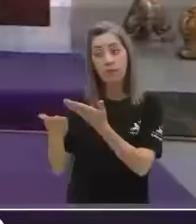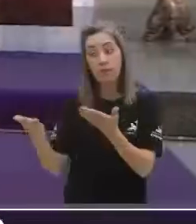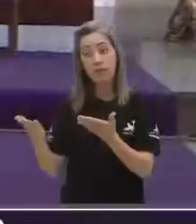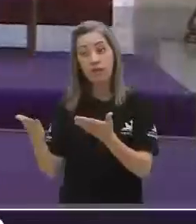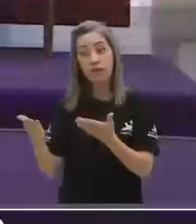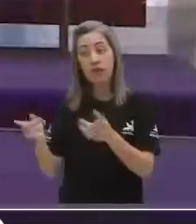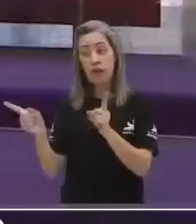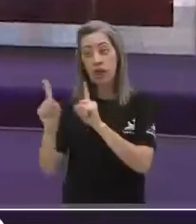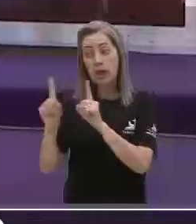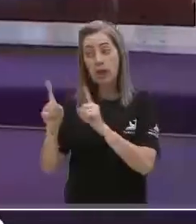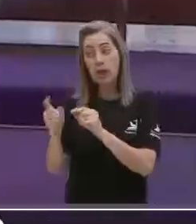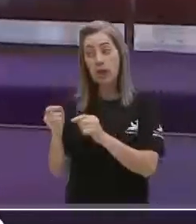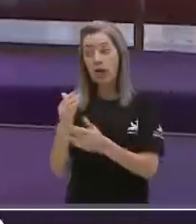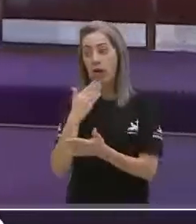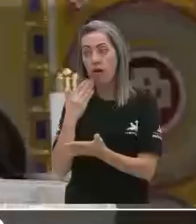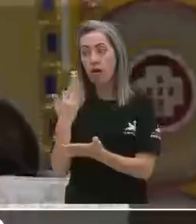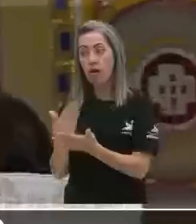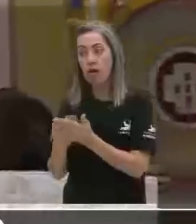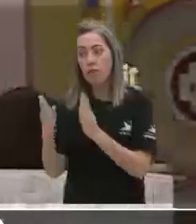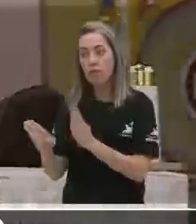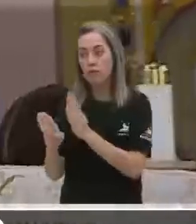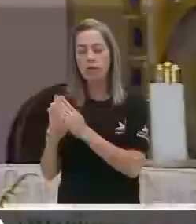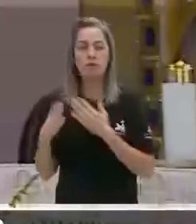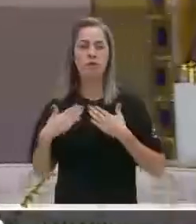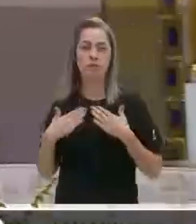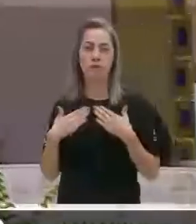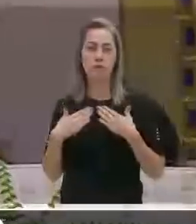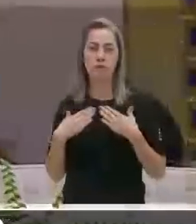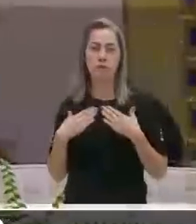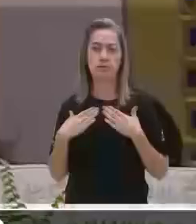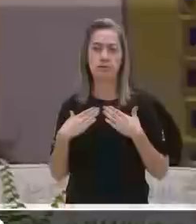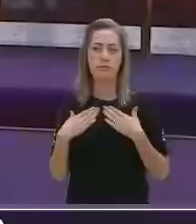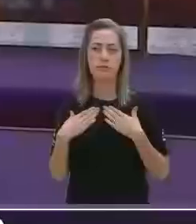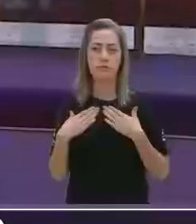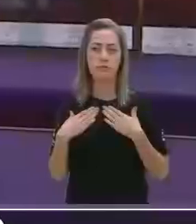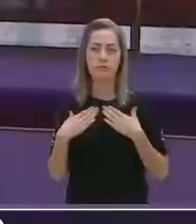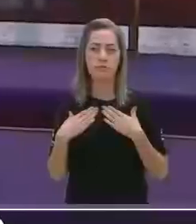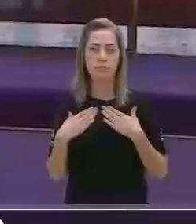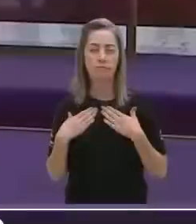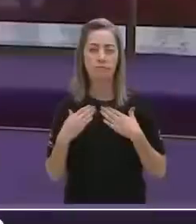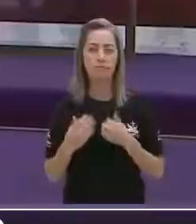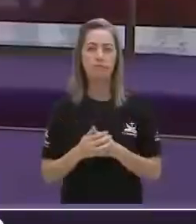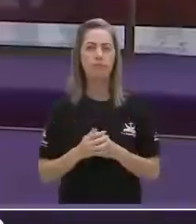se escandalizem por causa de mim. Ora, use o raciocínio,